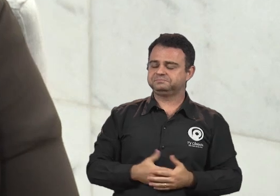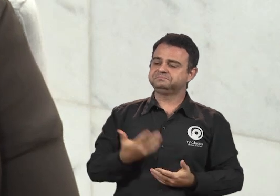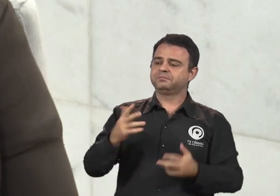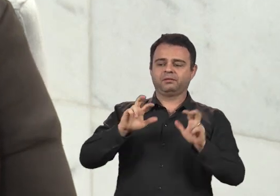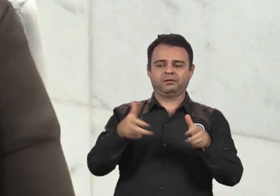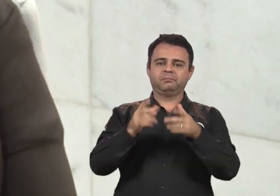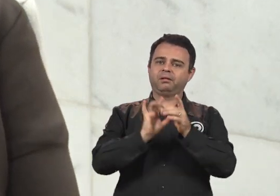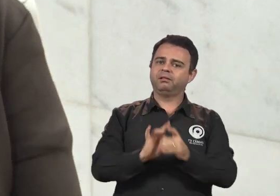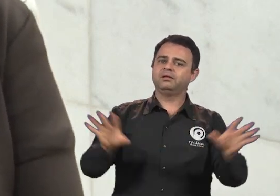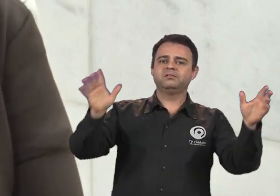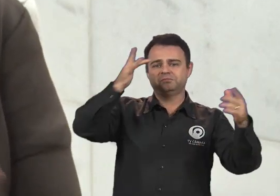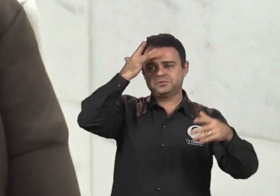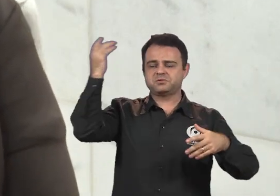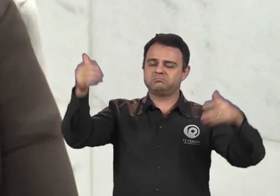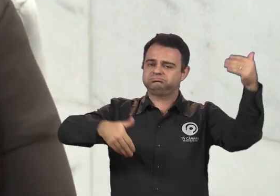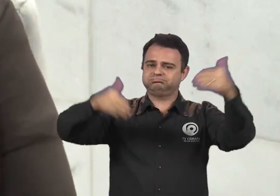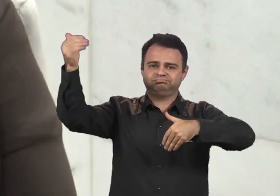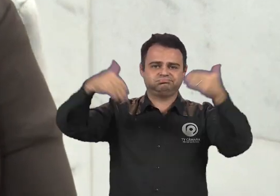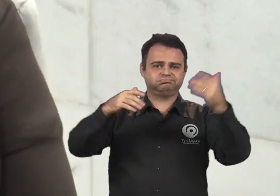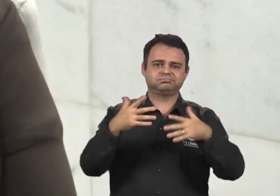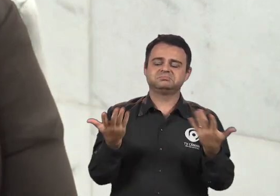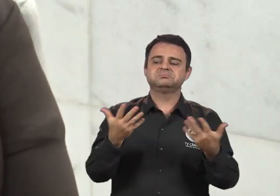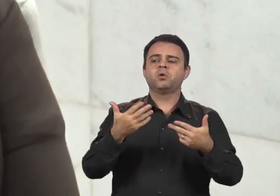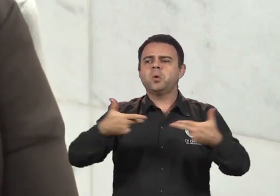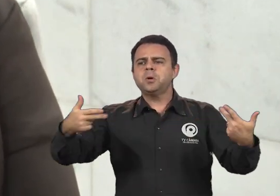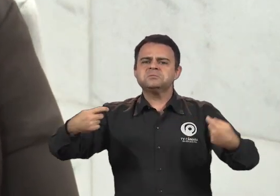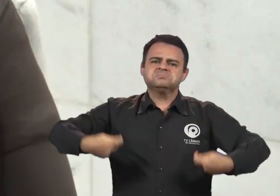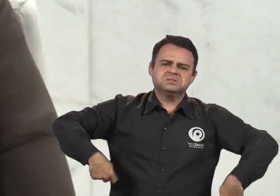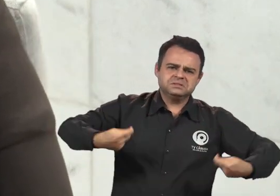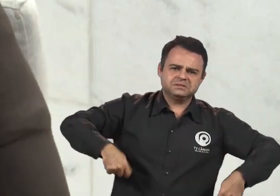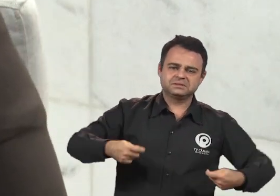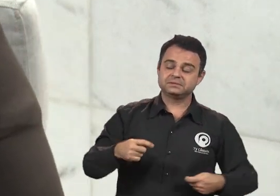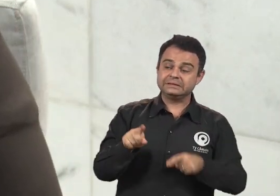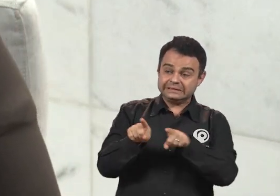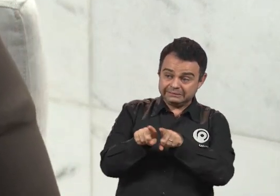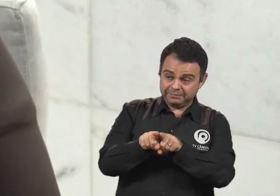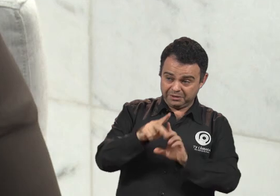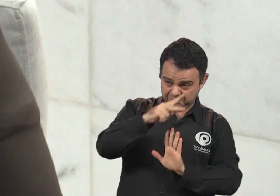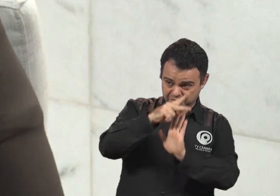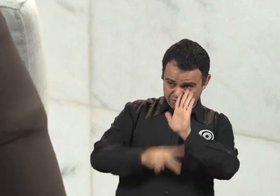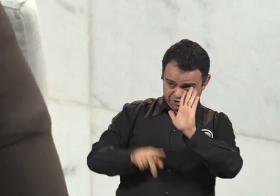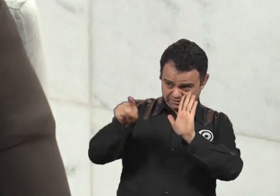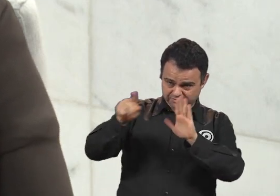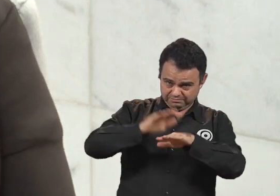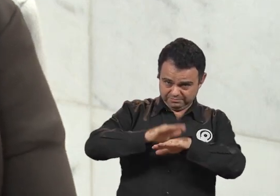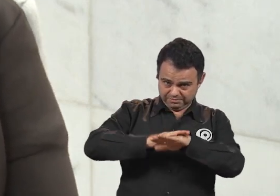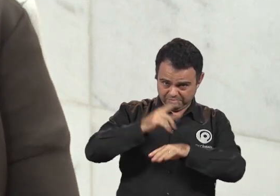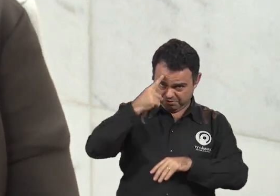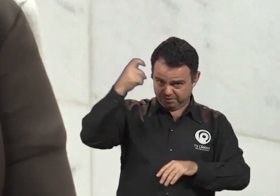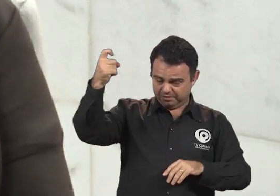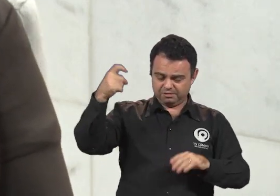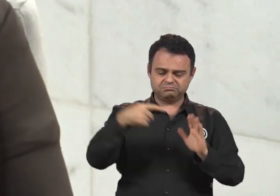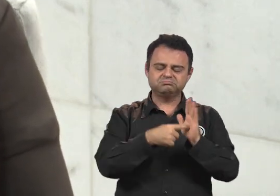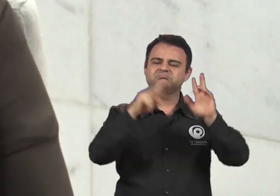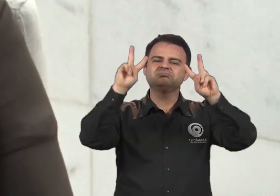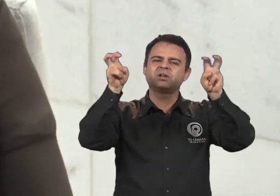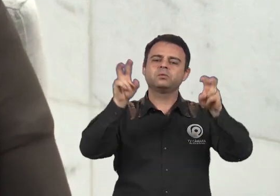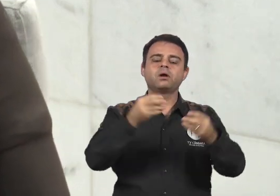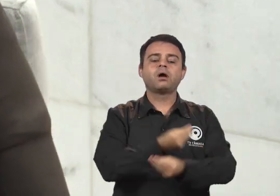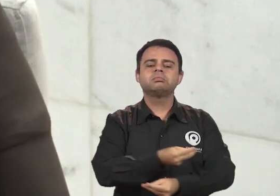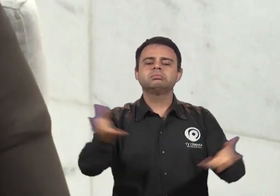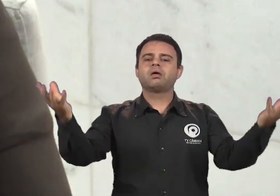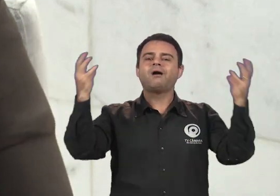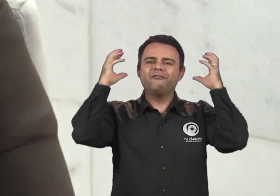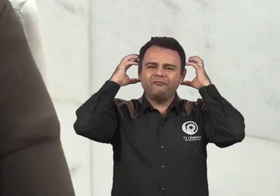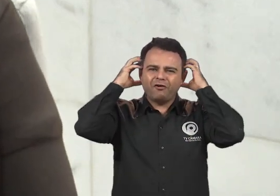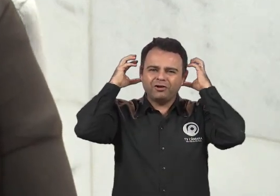portas abertas para receber a população, as reivindicações. Inclusive, tem um projeto de sua autoria para fornecimento de protetores